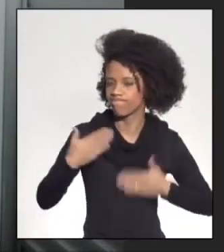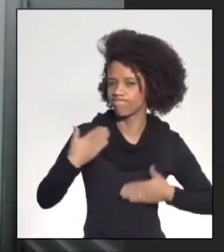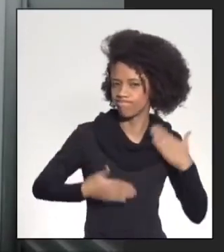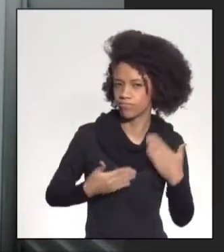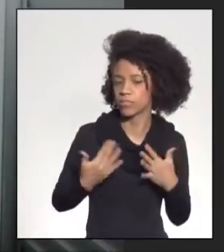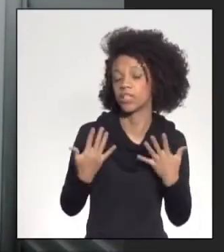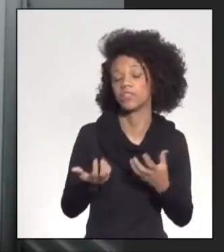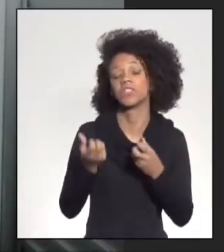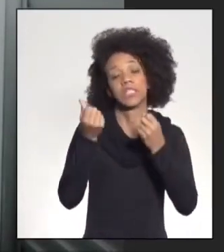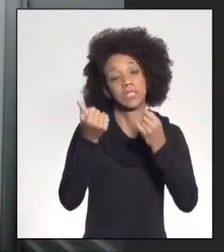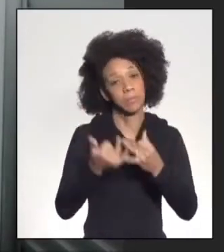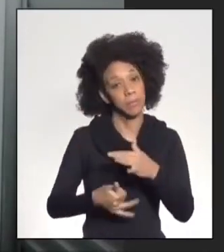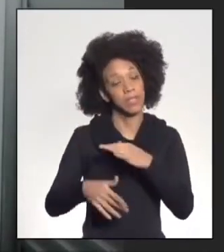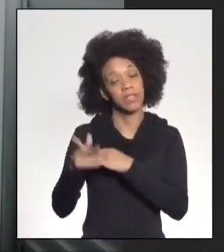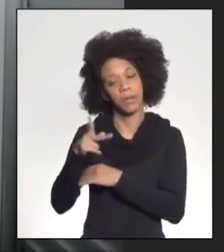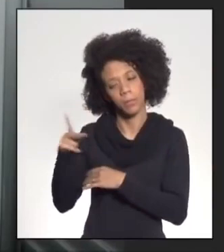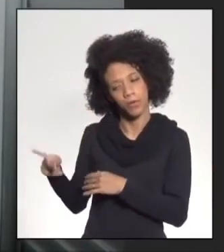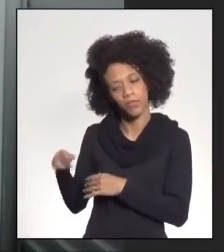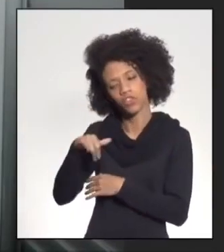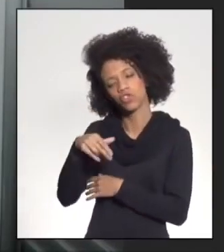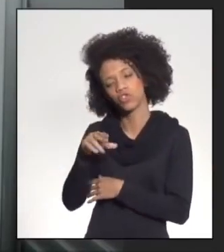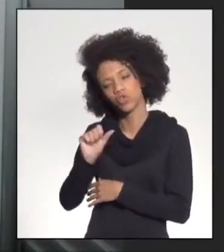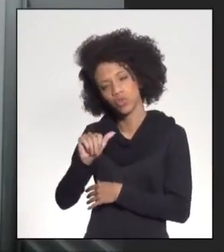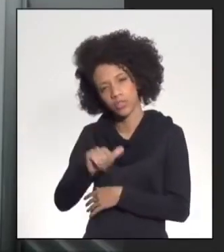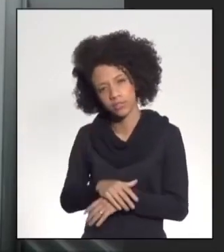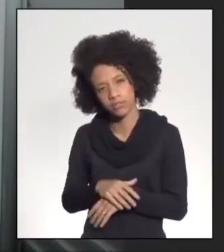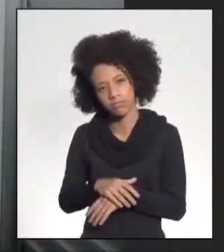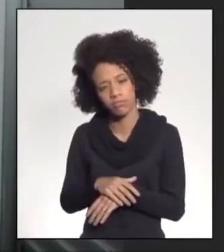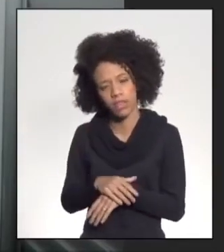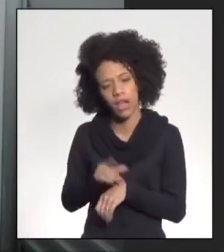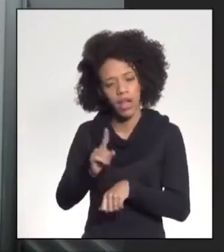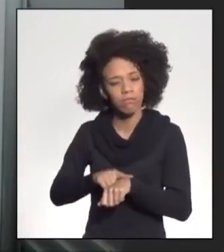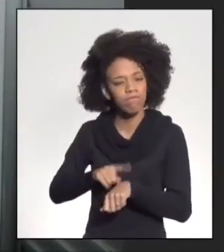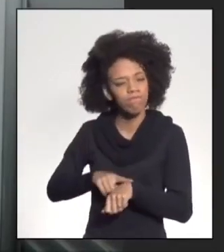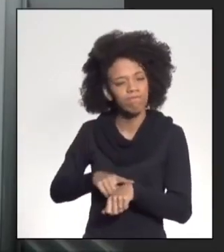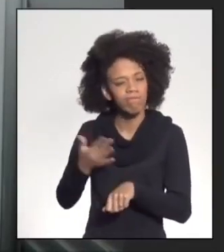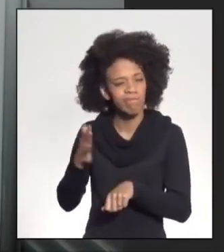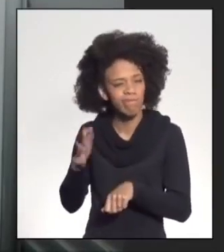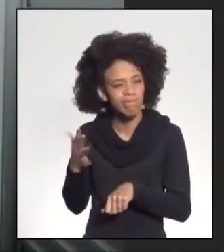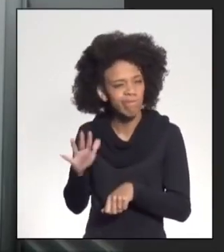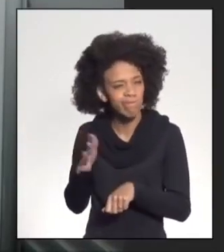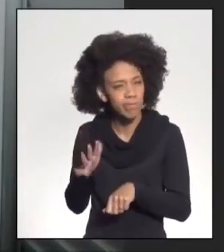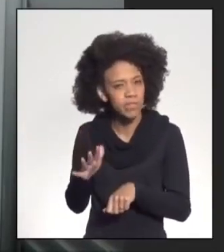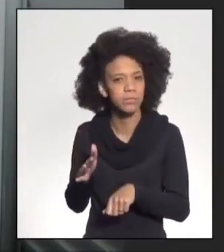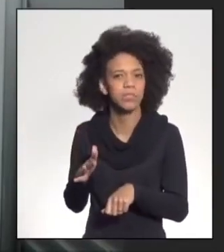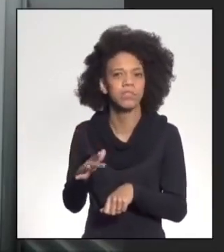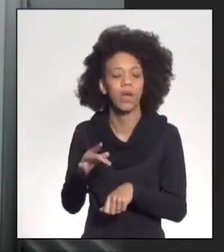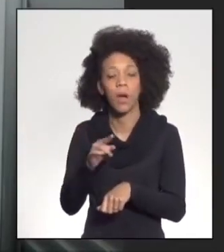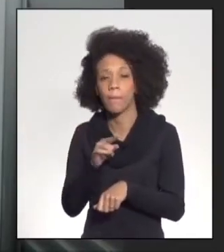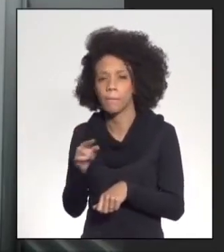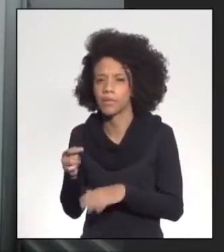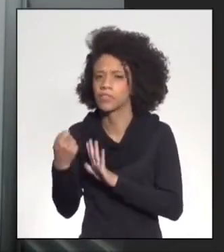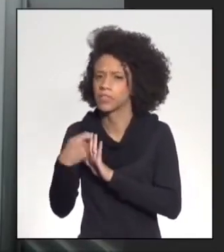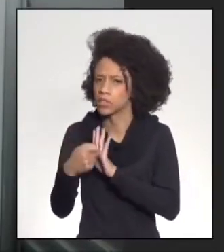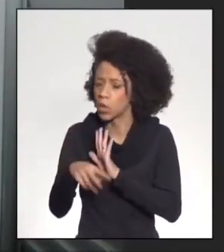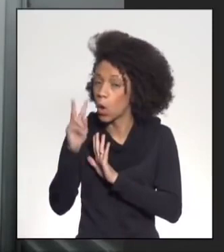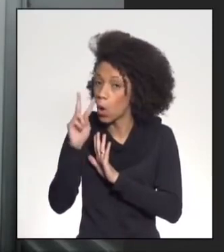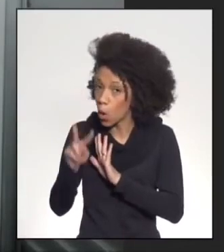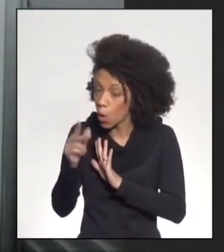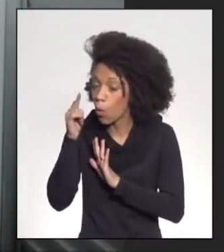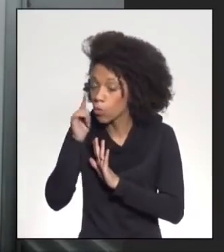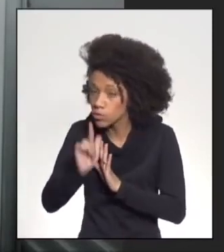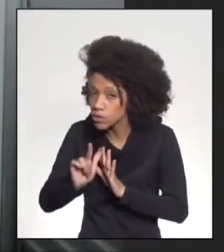para o professor Jonas que ele vai me dizer se vocês conseguiram. Eu vou dar para essa interação um pouquinho mais de tempo para você conseguir ler